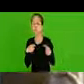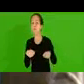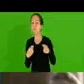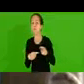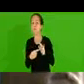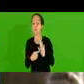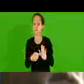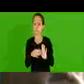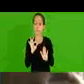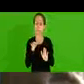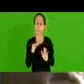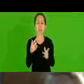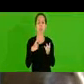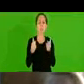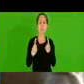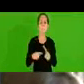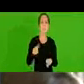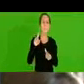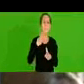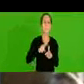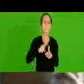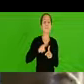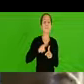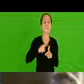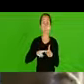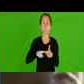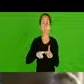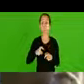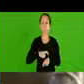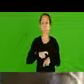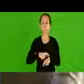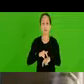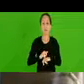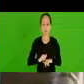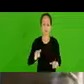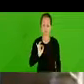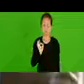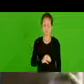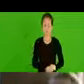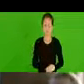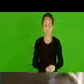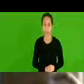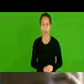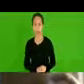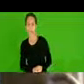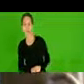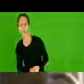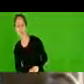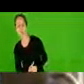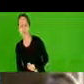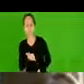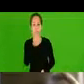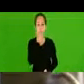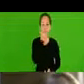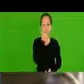problematizados na sua complexidade. E que aquilo que até então